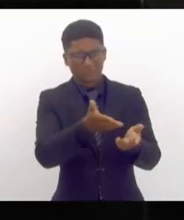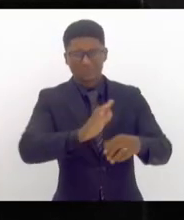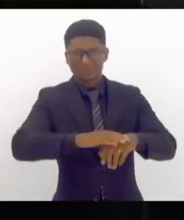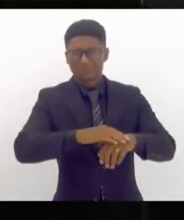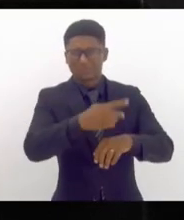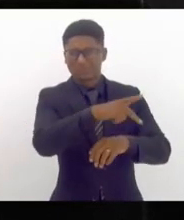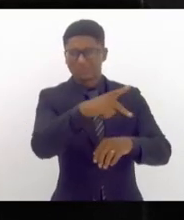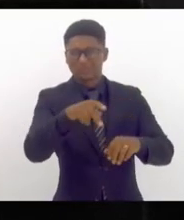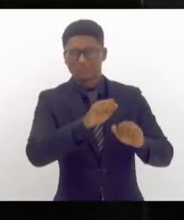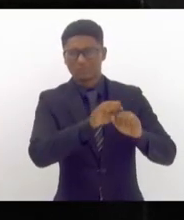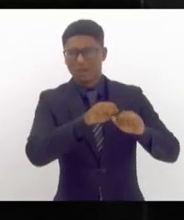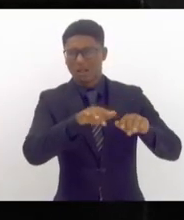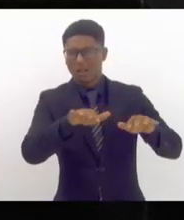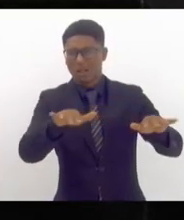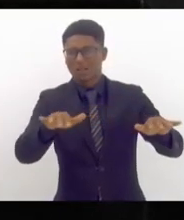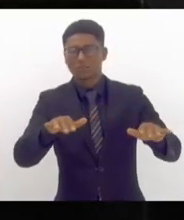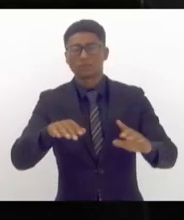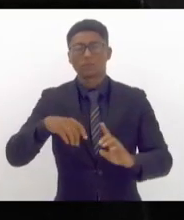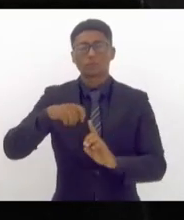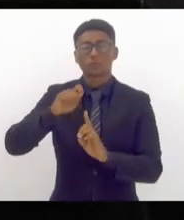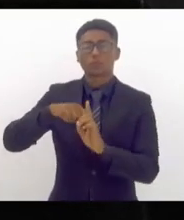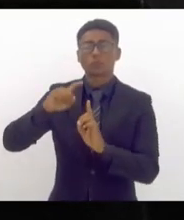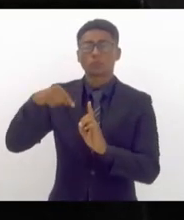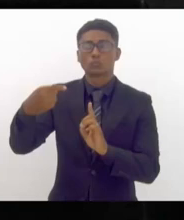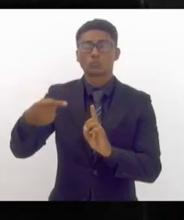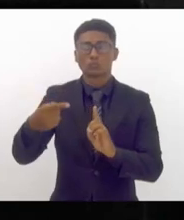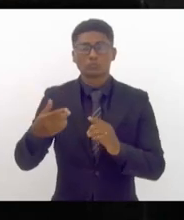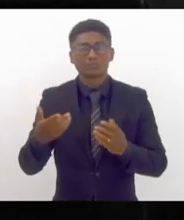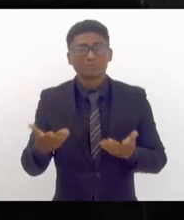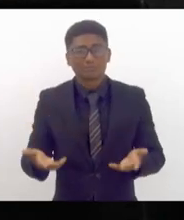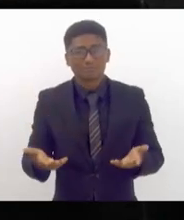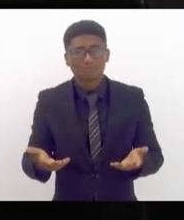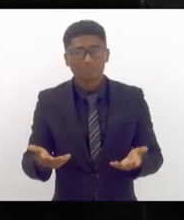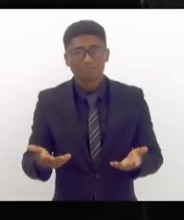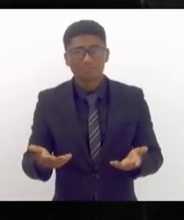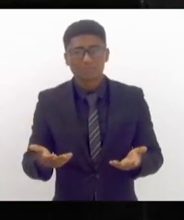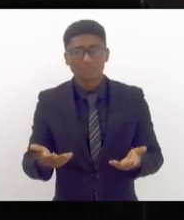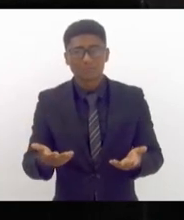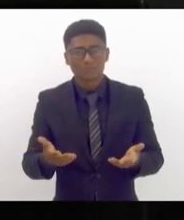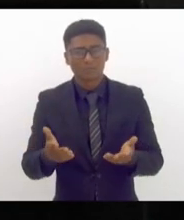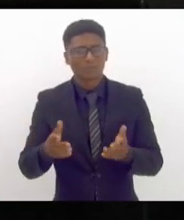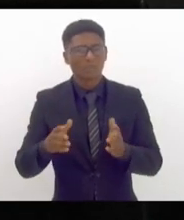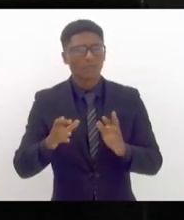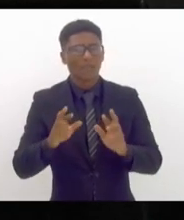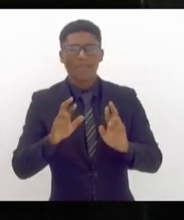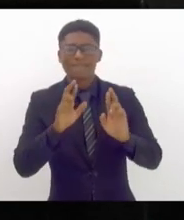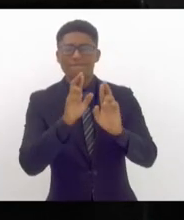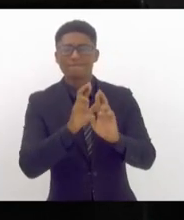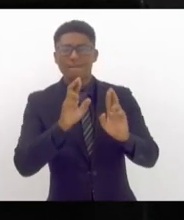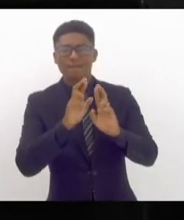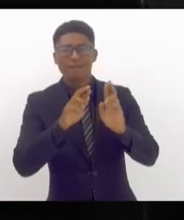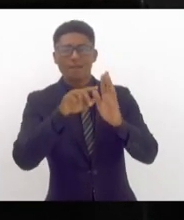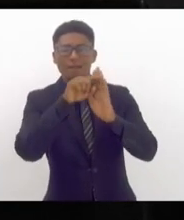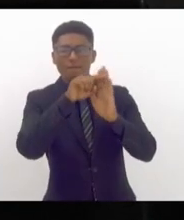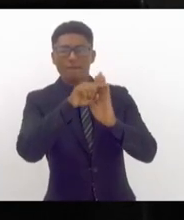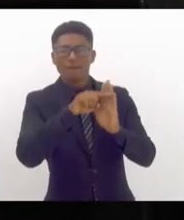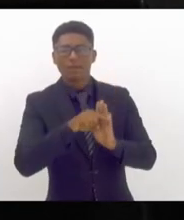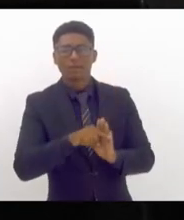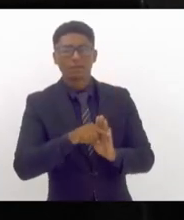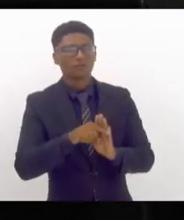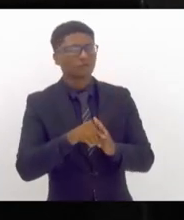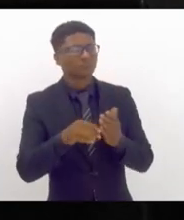razoável que um mês depois a gente não tenha, evidentemente, investigações que levem a nomes